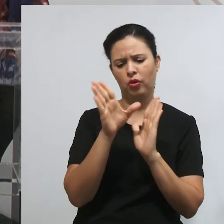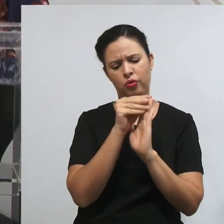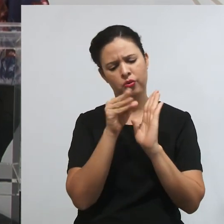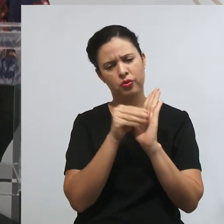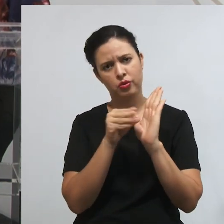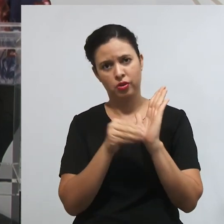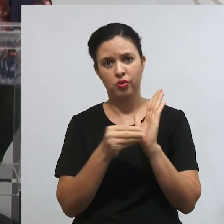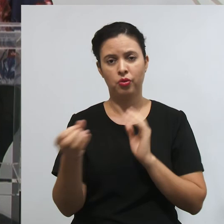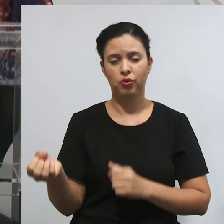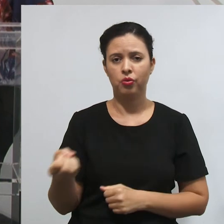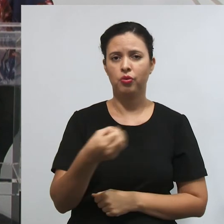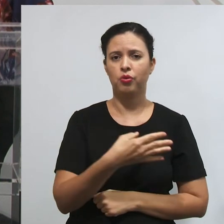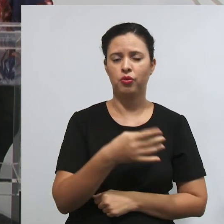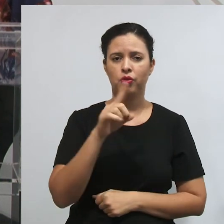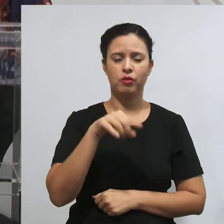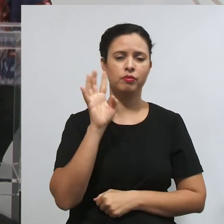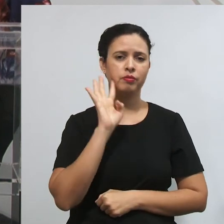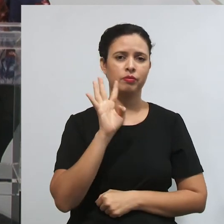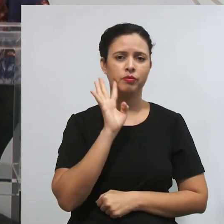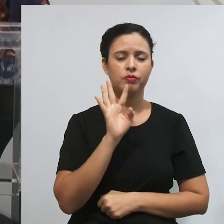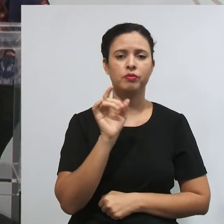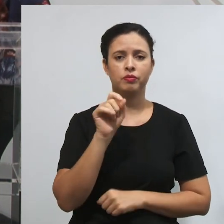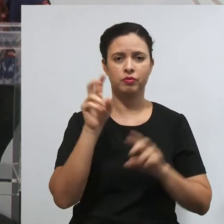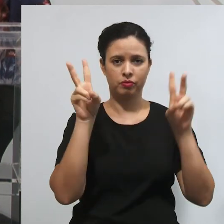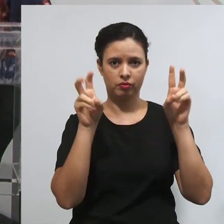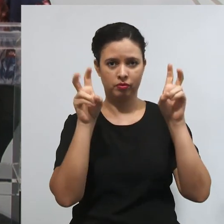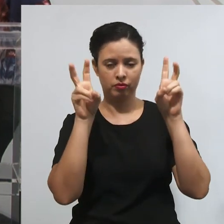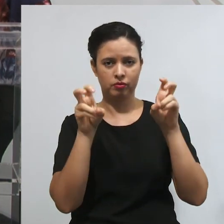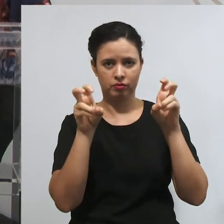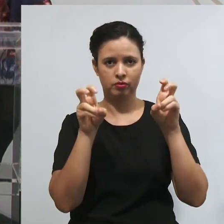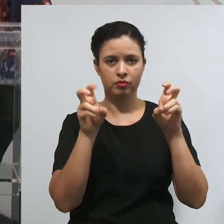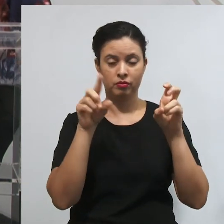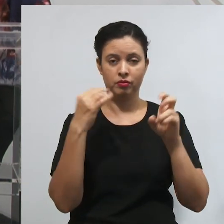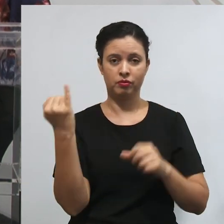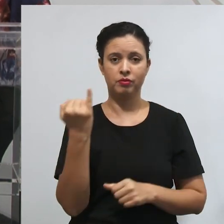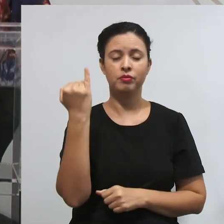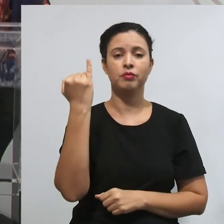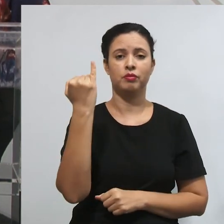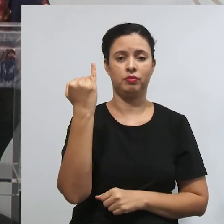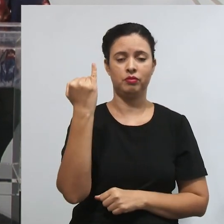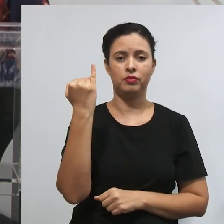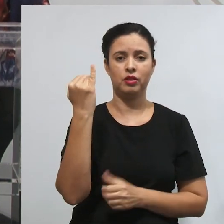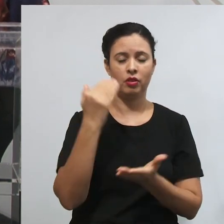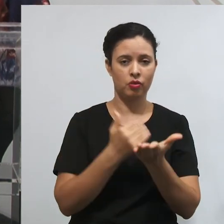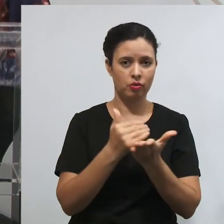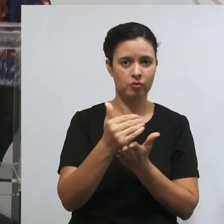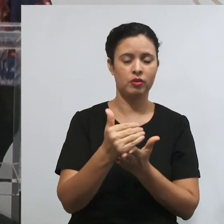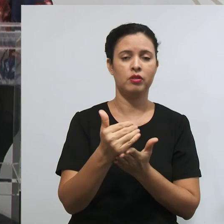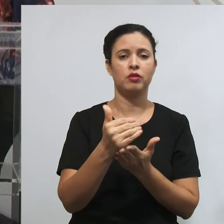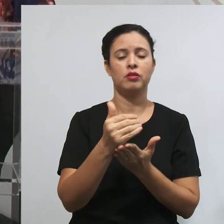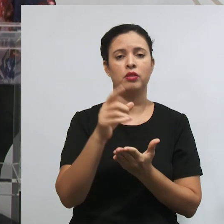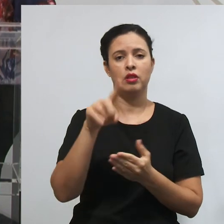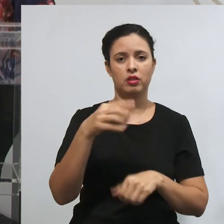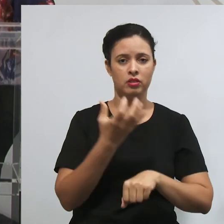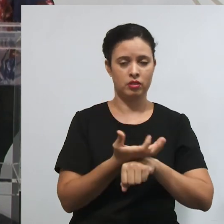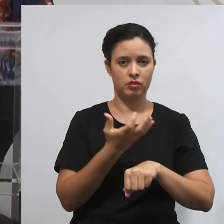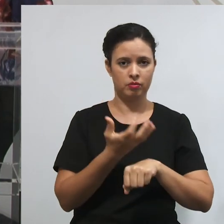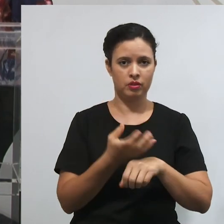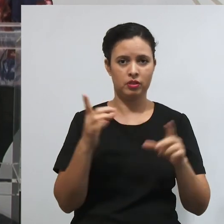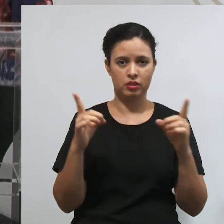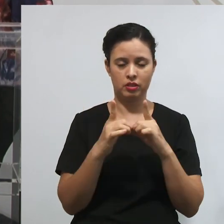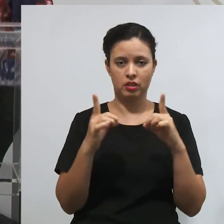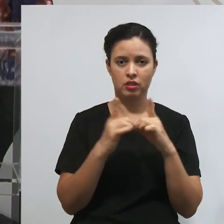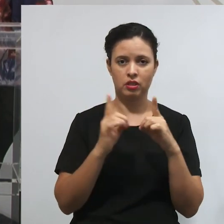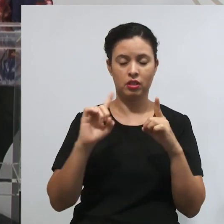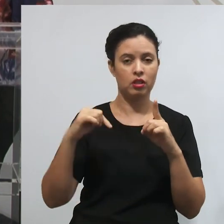muitas novidades bem legais sobre esse tema tão bacana, porque esse tema ele vai começar com a disciplina didática, mas a gente ainda